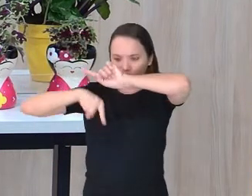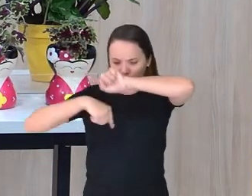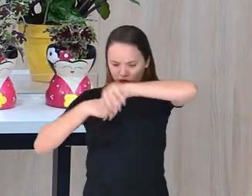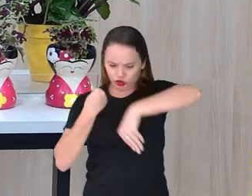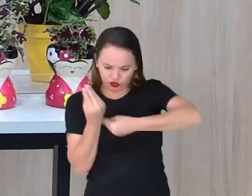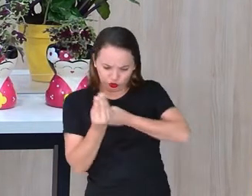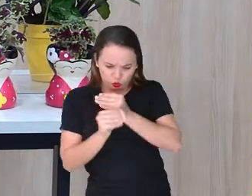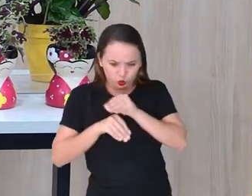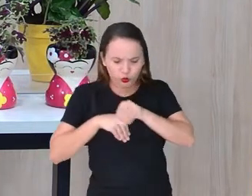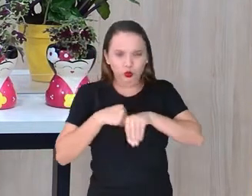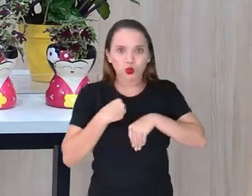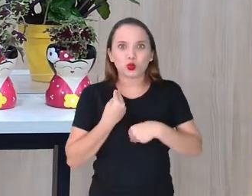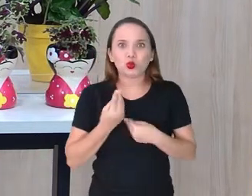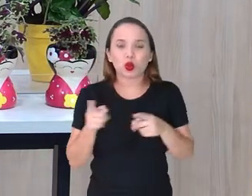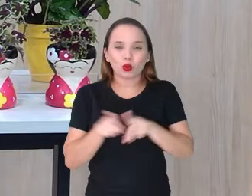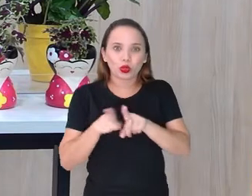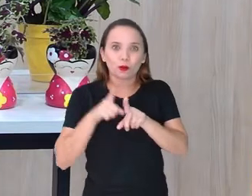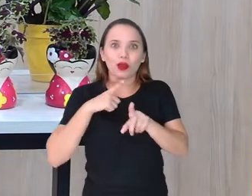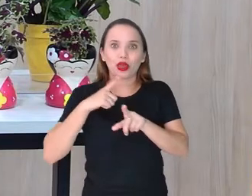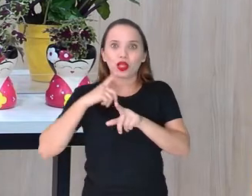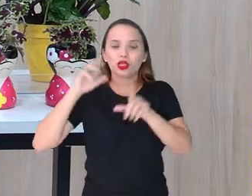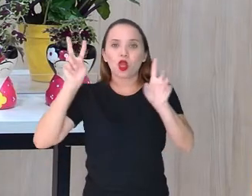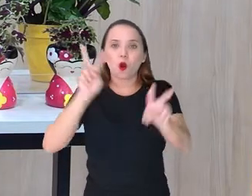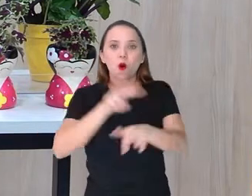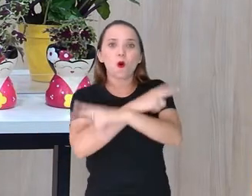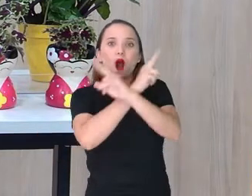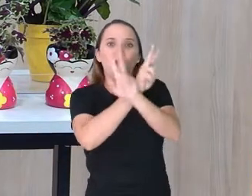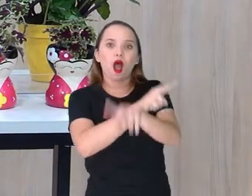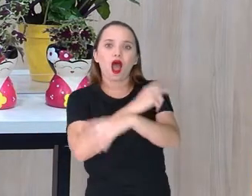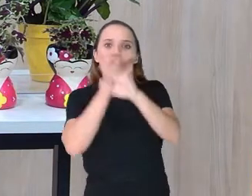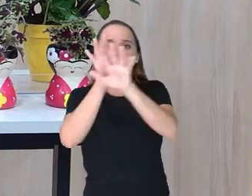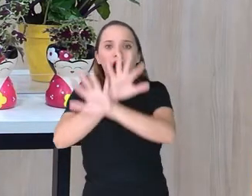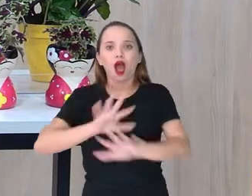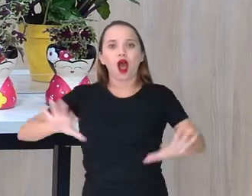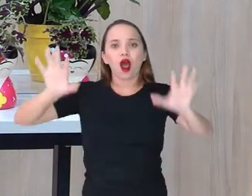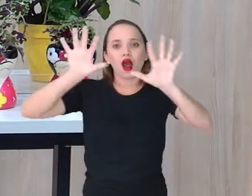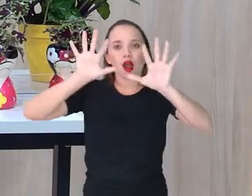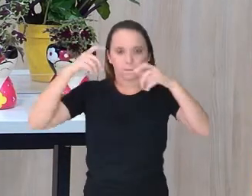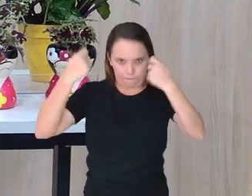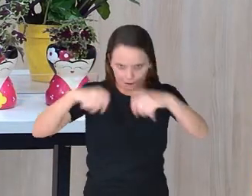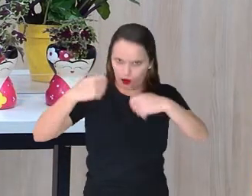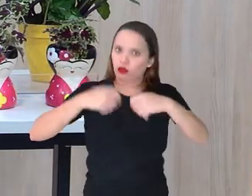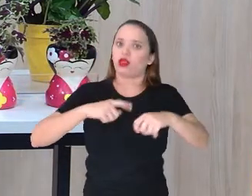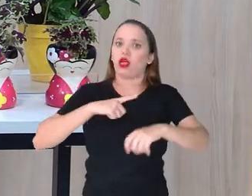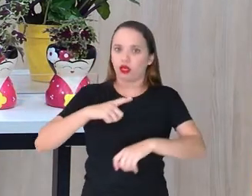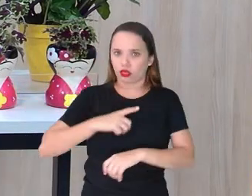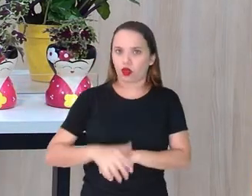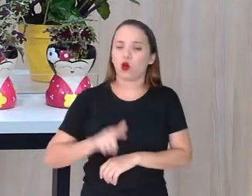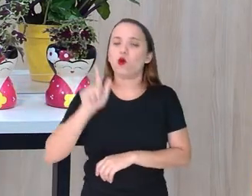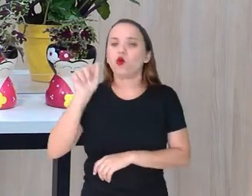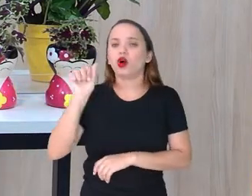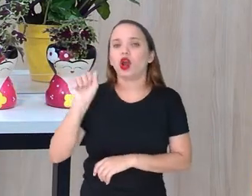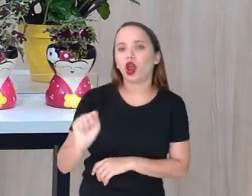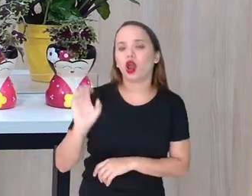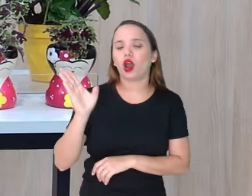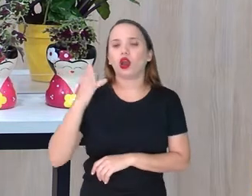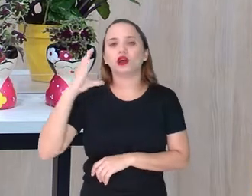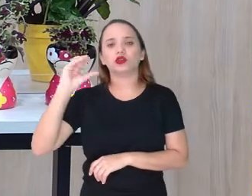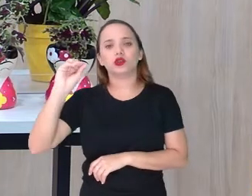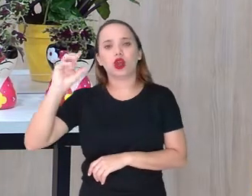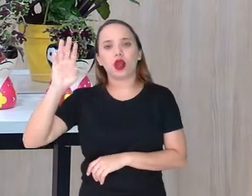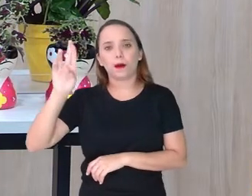a presença de gás carbônico, que ela retira do ar. Então, em presença disso aí, ela